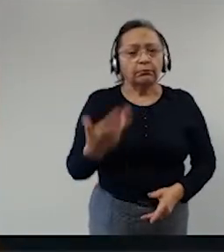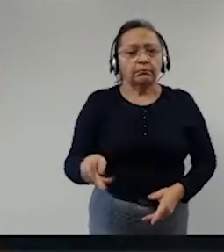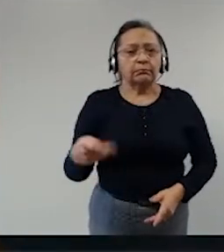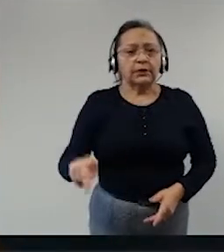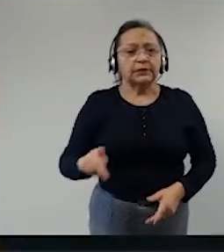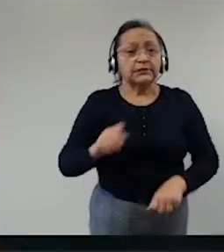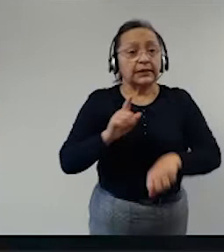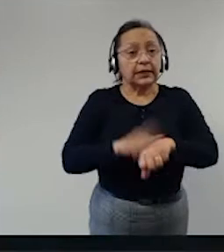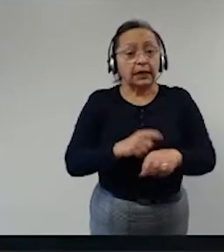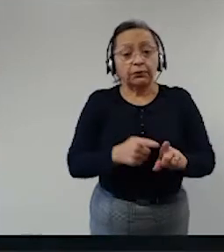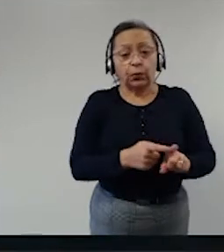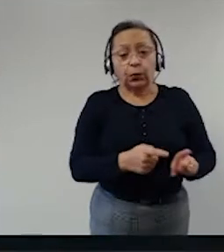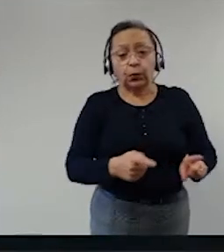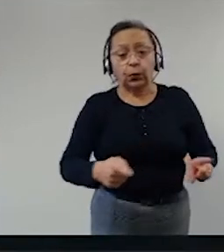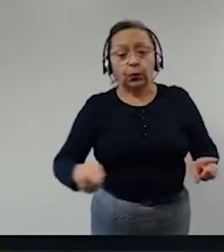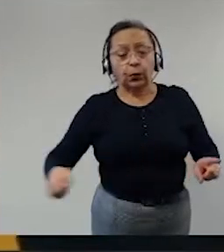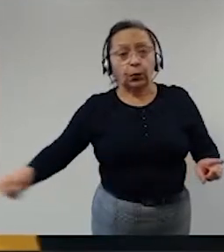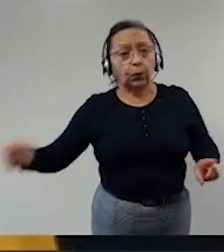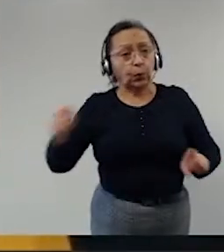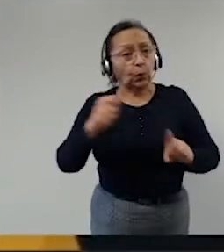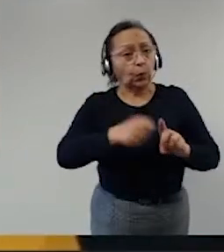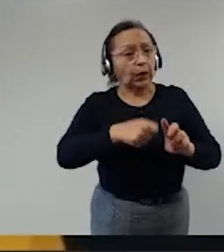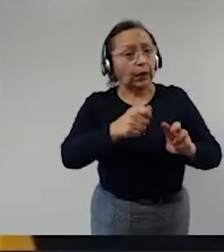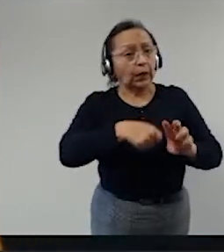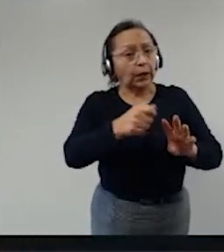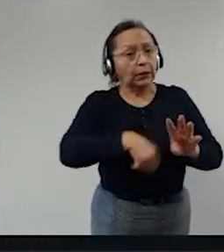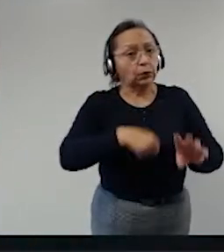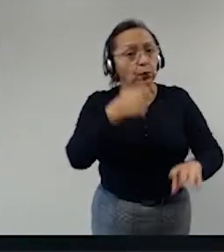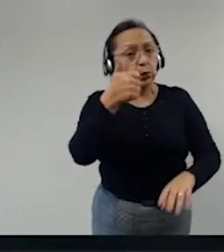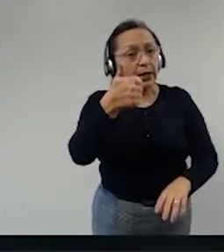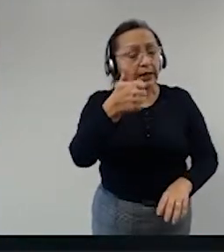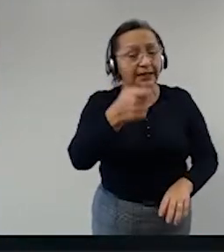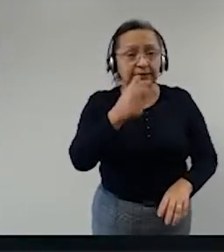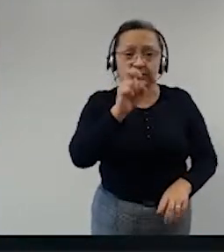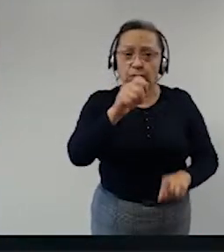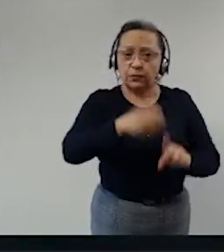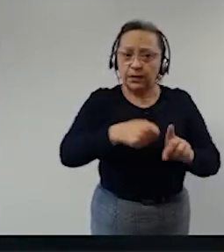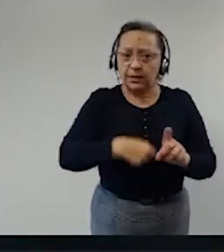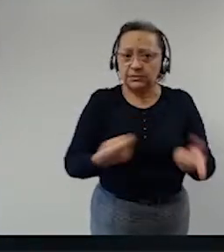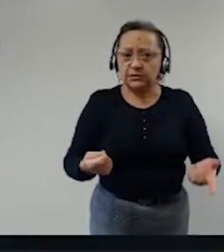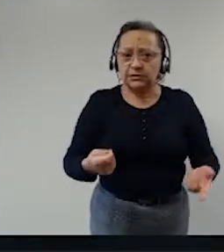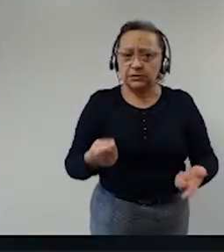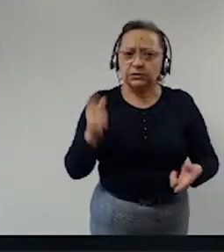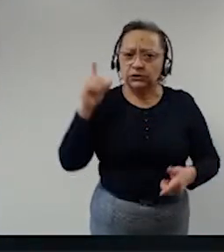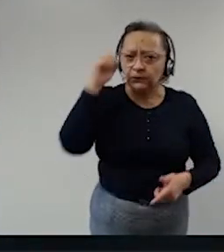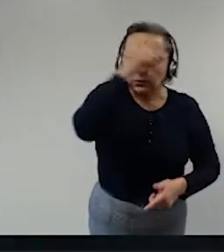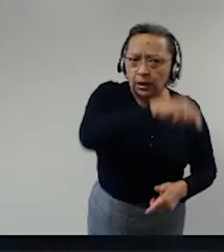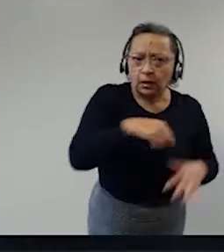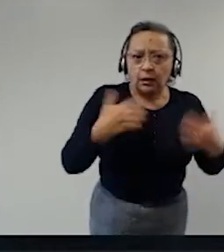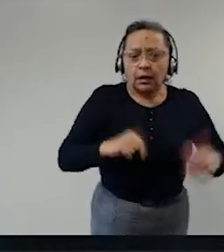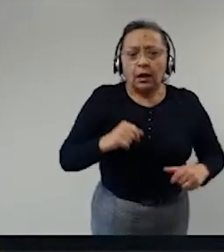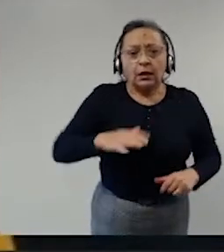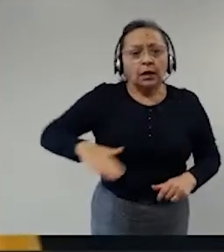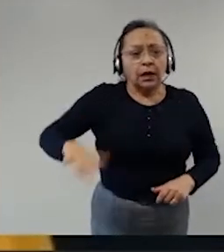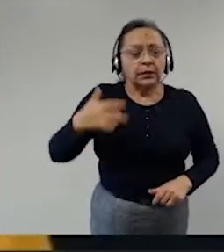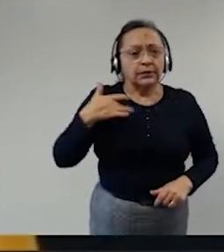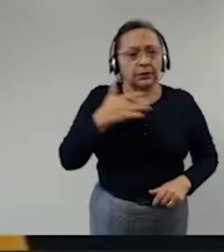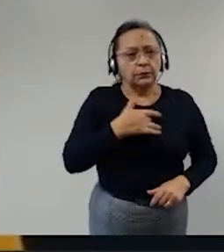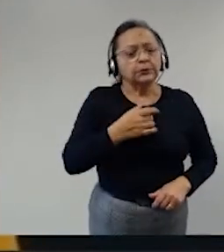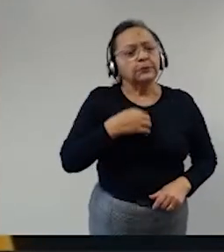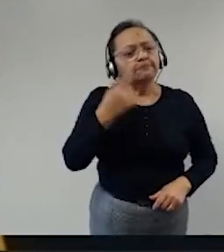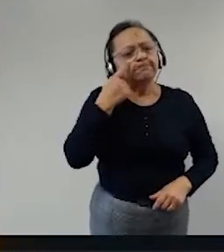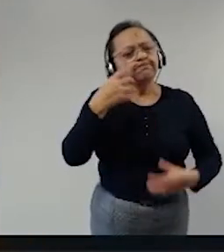desse período enorme em relação ao direito à saúde, né? Eu vejo no terceiro setor uma demanda enorme